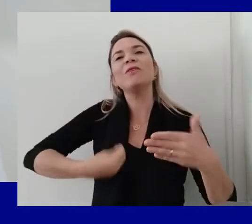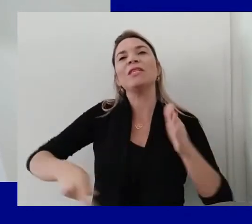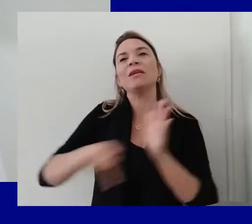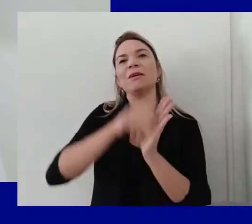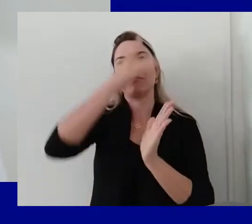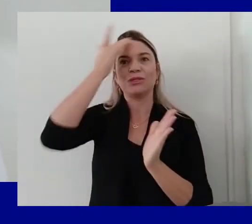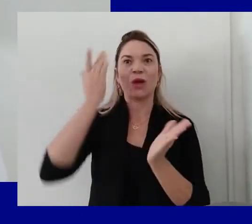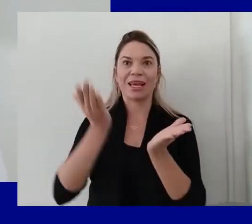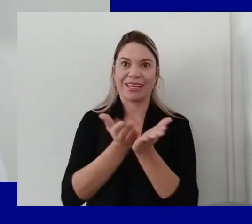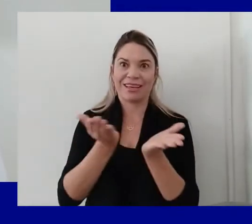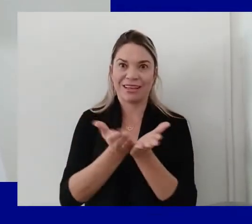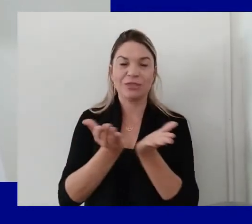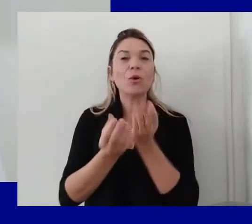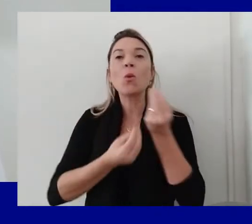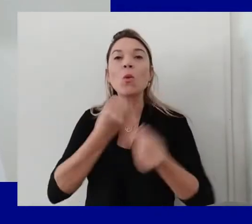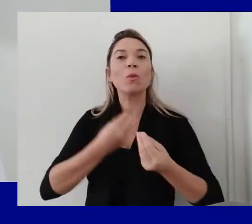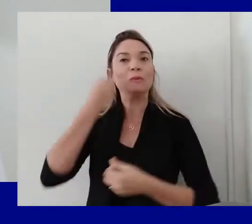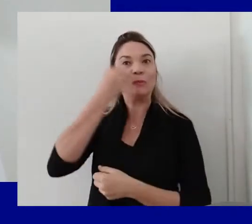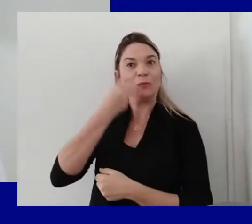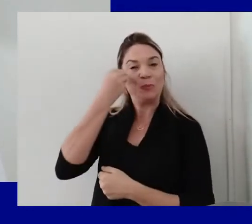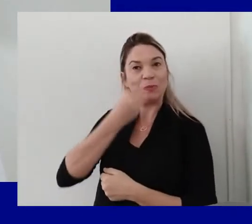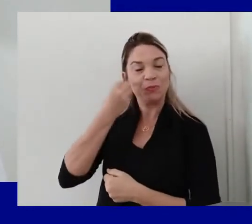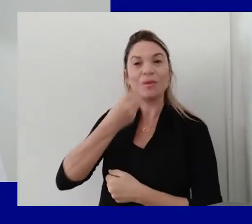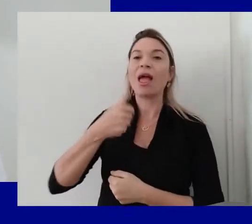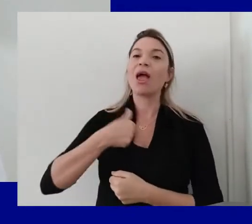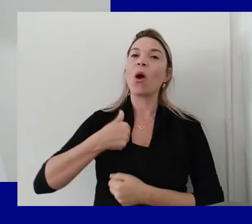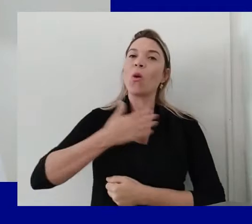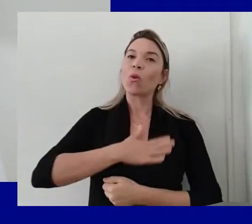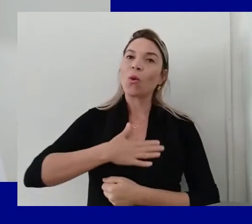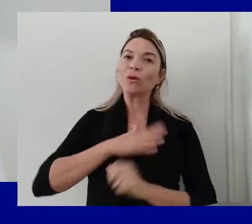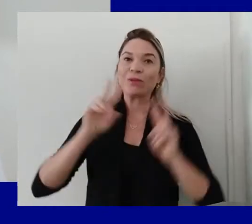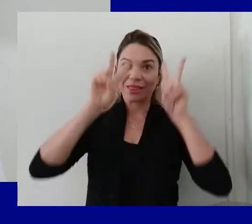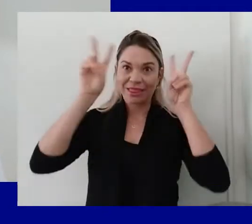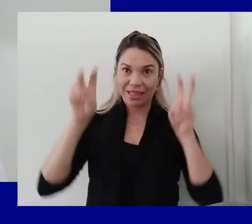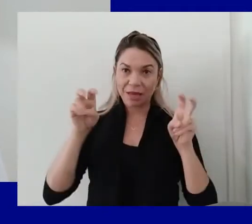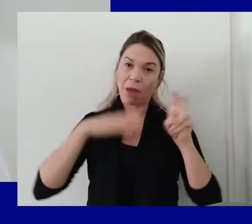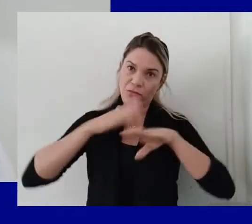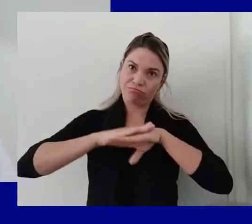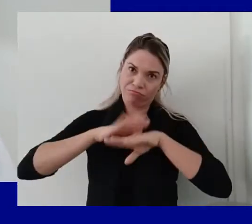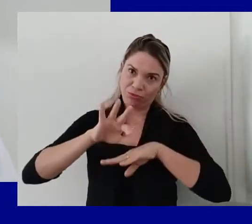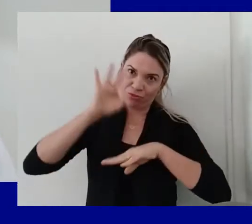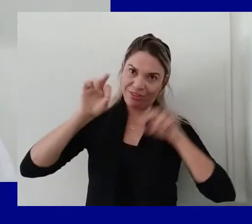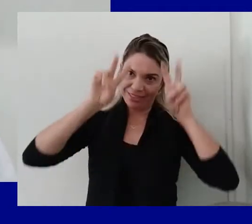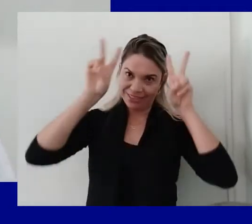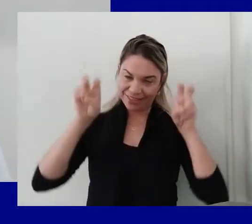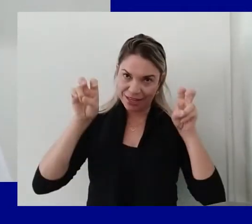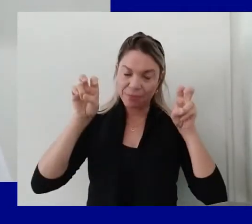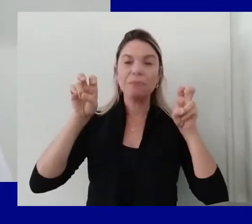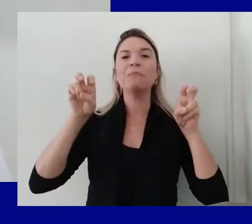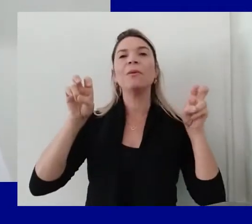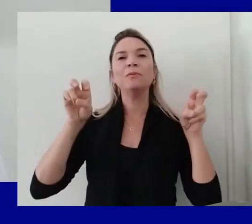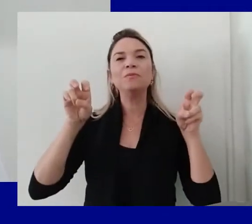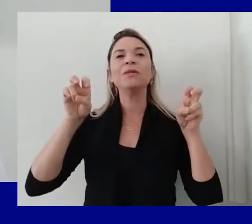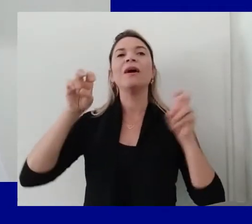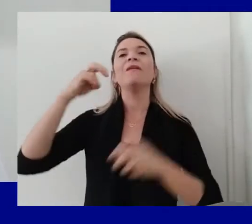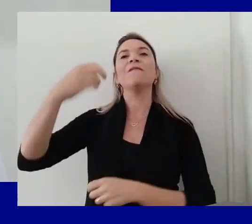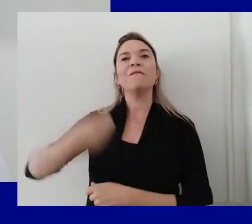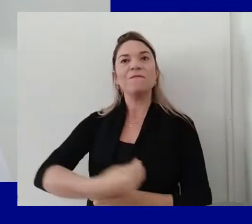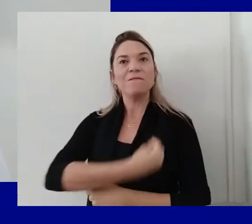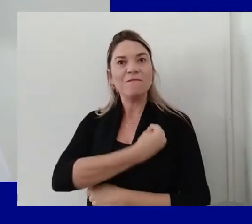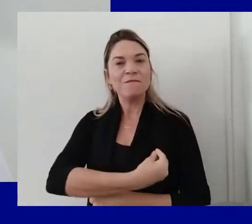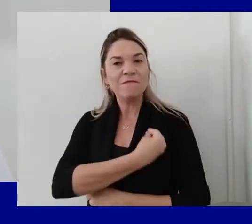oração. Por isso eu preferi intitular esta lição da seguinte forma: a vida de